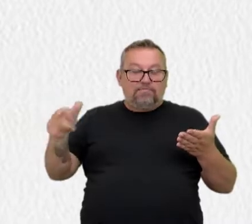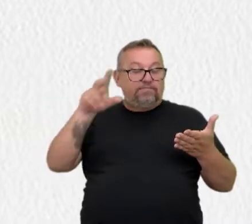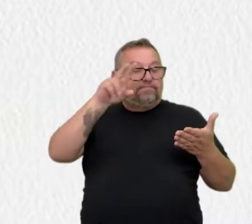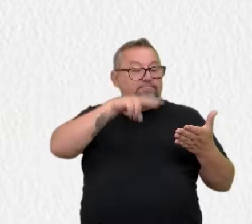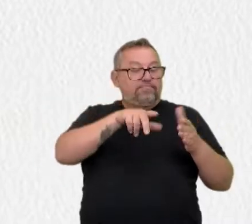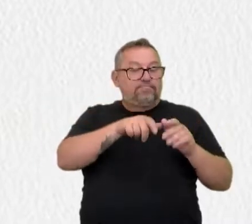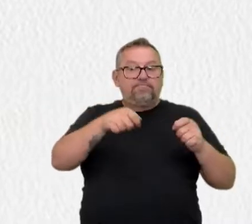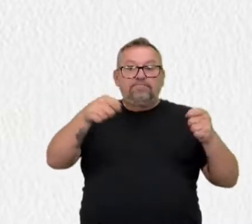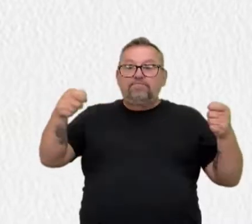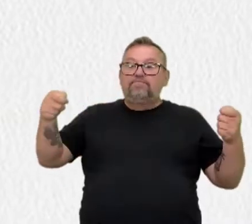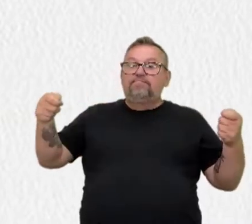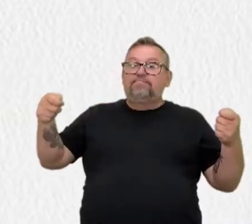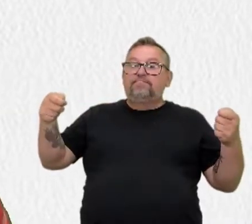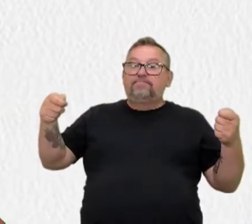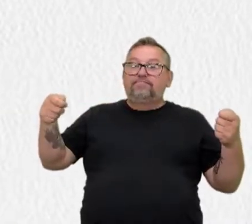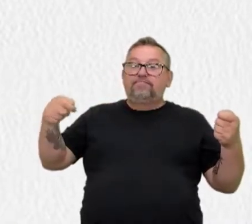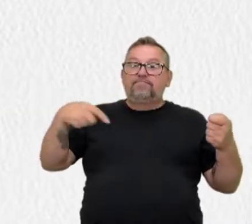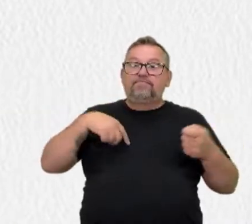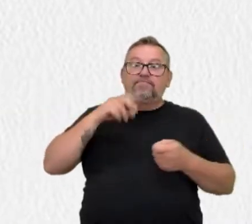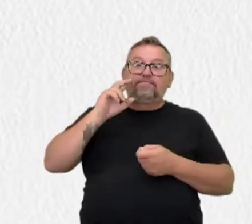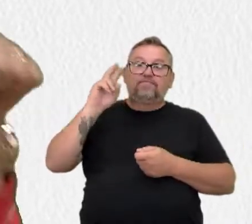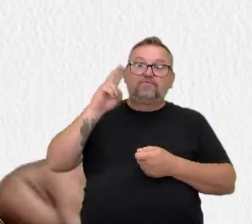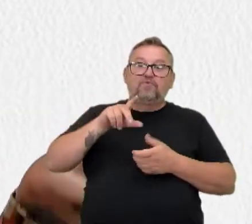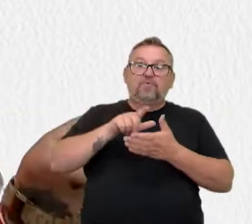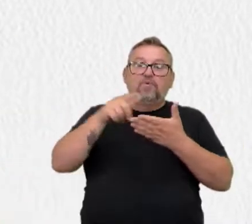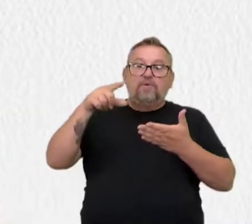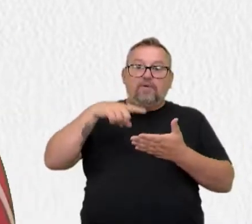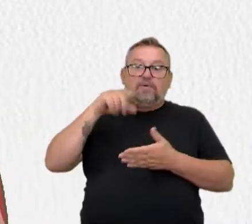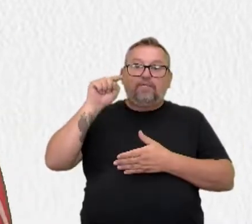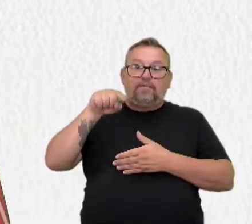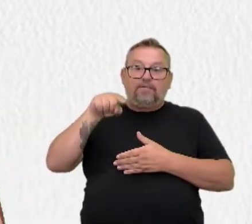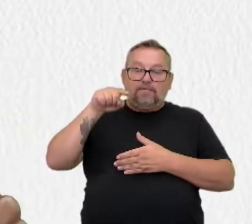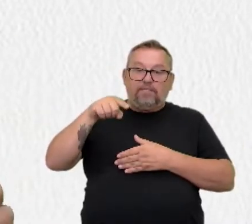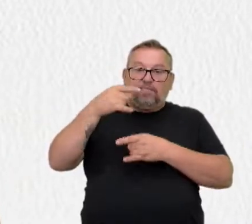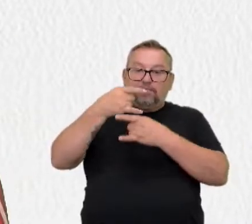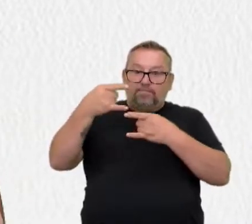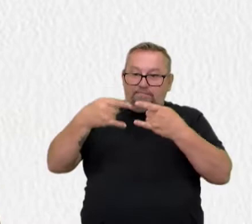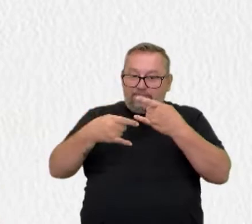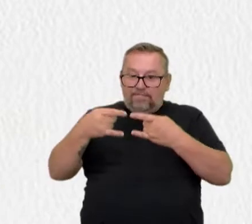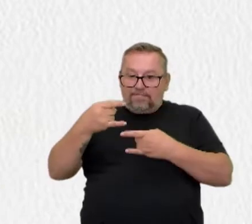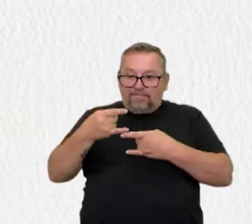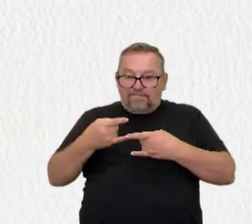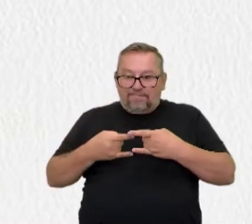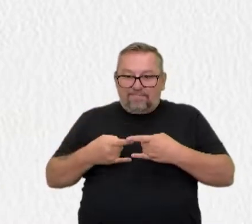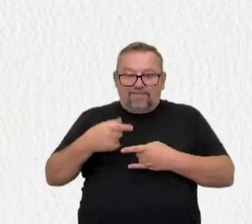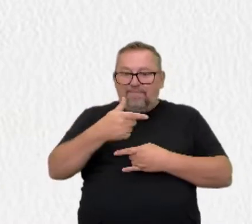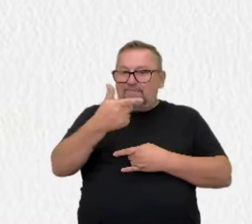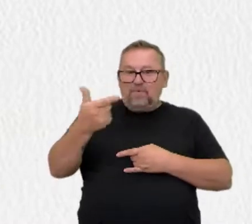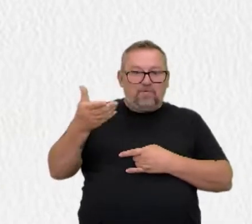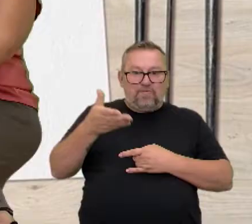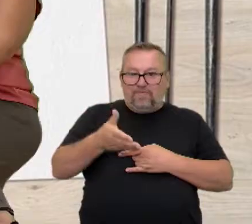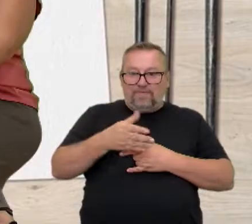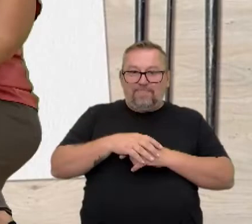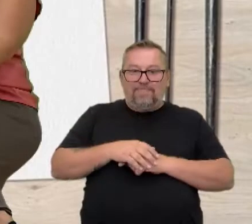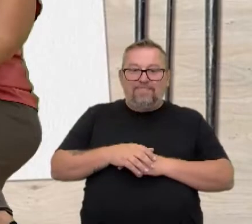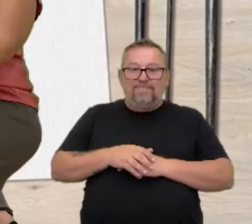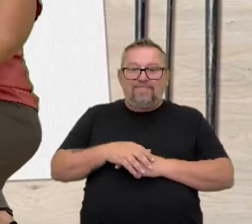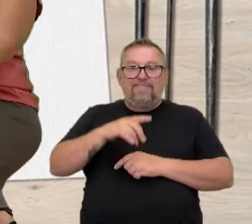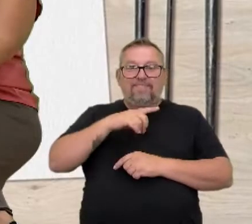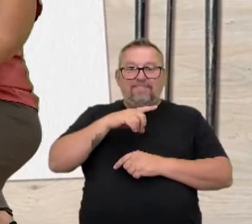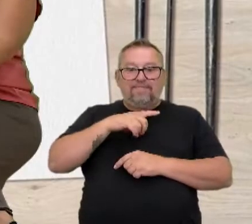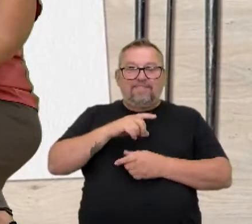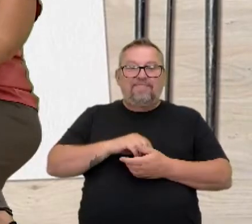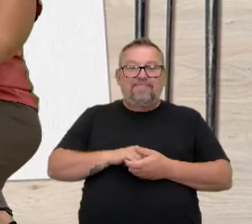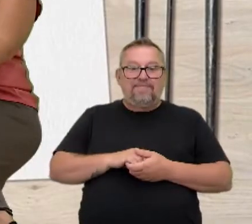E eu queria o jornal só para ver as charges que estavam ali, que continham ali naquele jornal. Tem